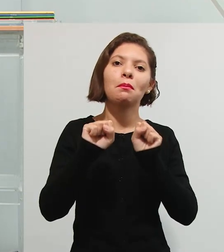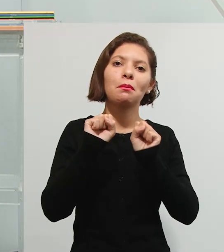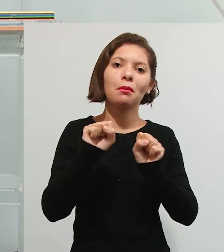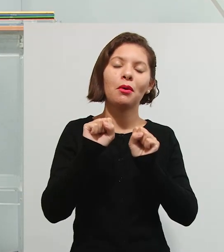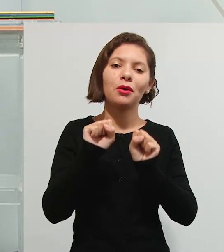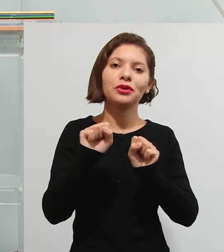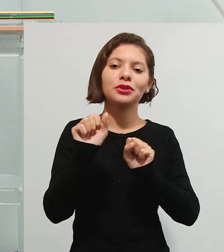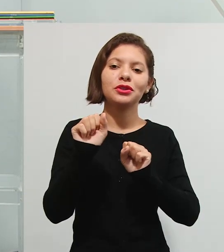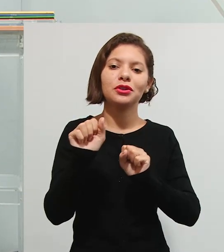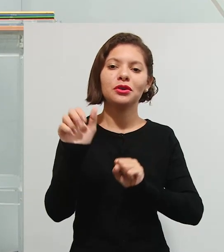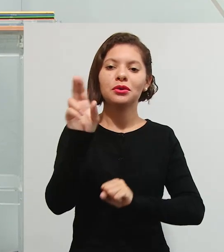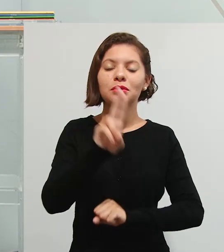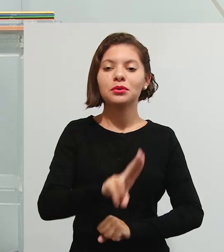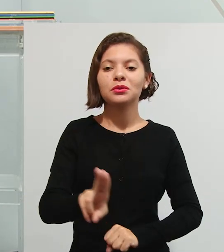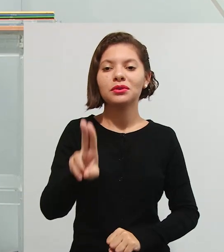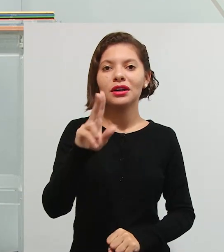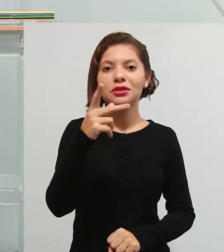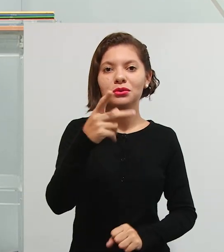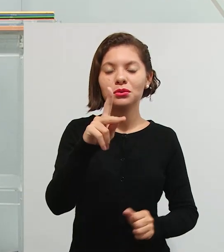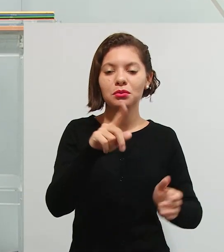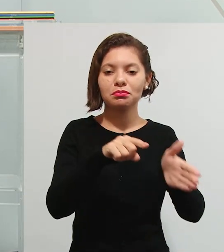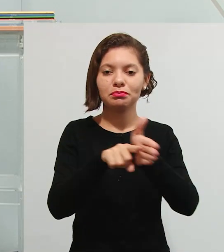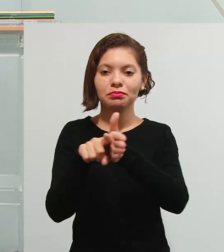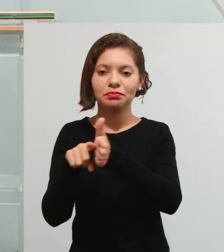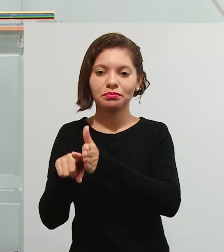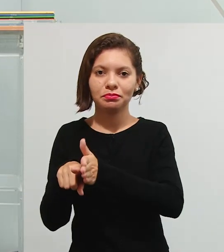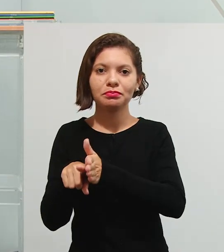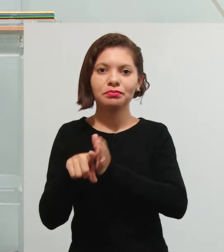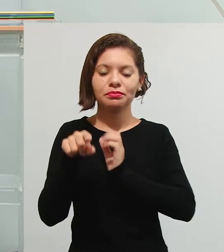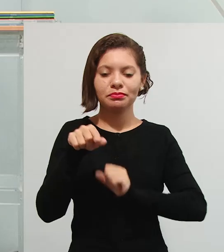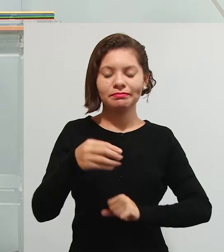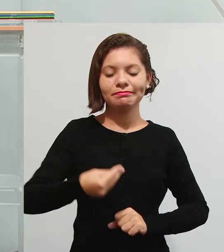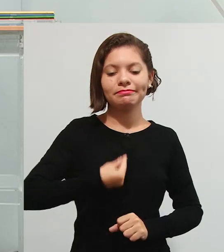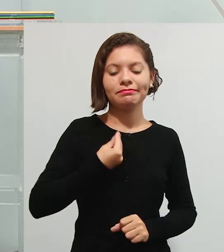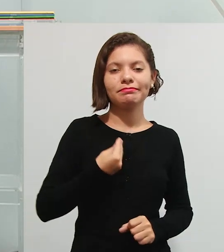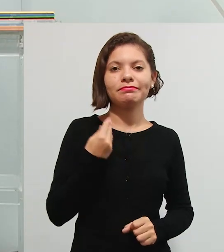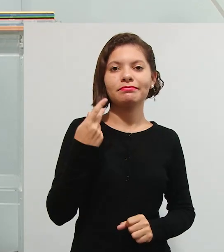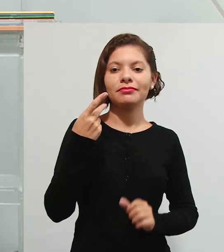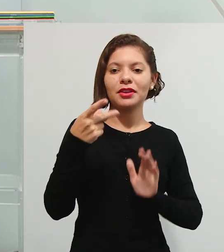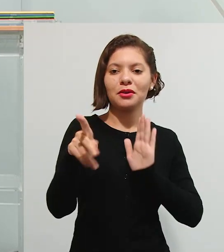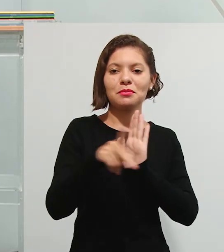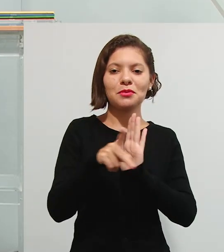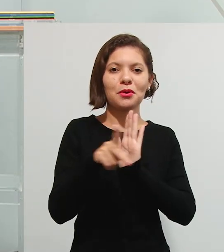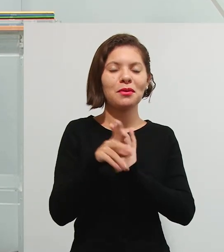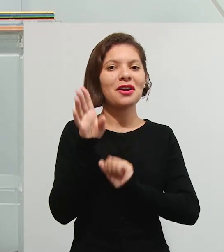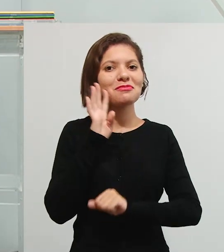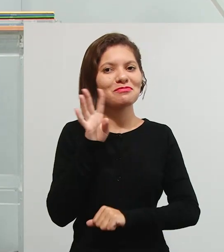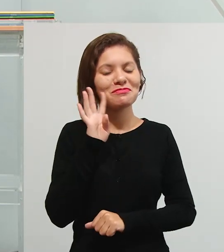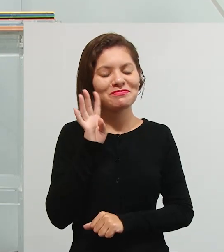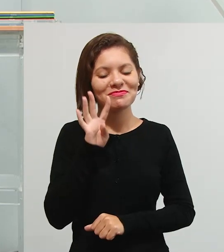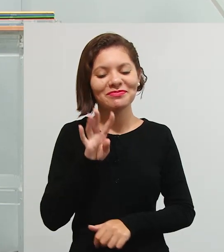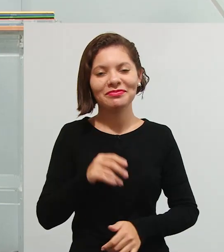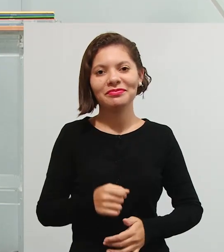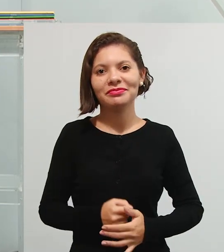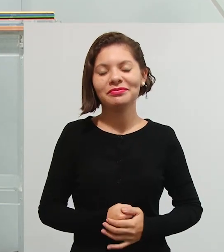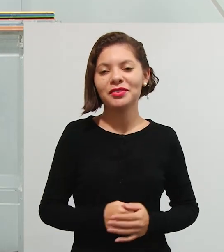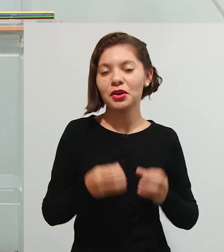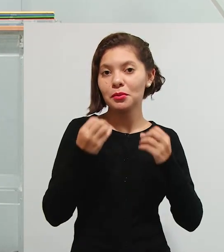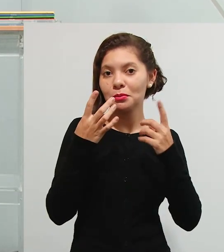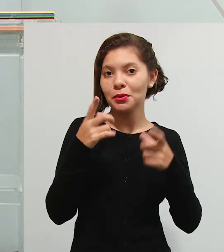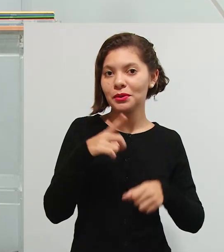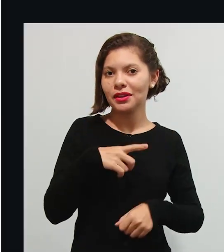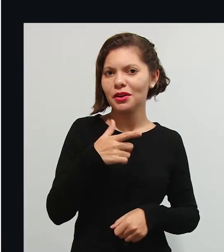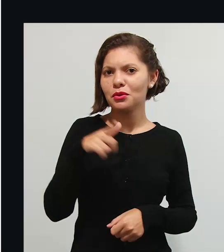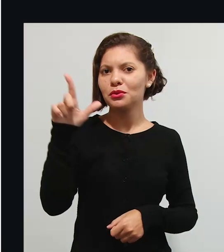pode pode debruçar a sua pesquisa sobre essa realidade, sobre essa vivência. Ai, que delícia! Bom,